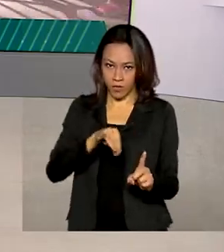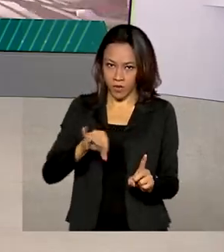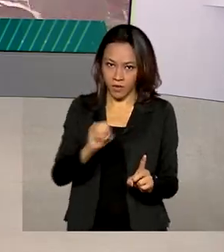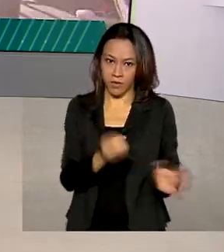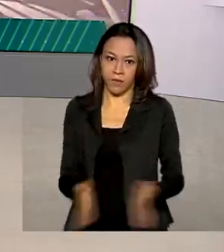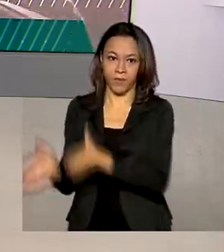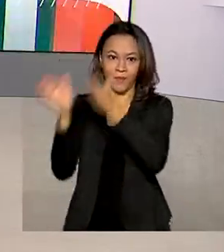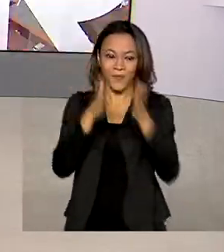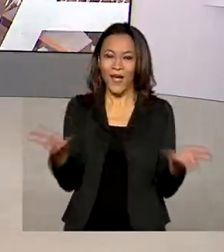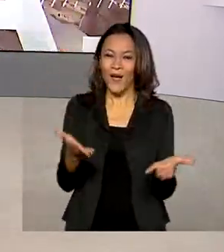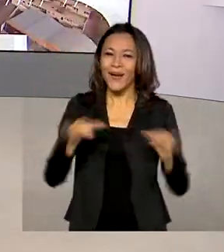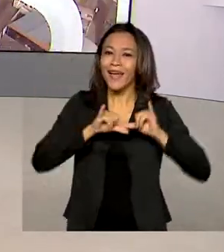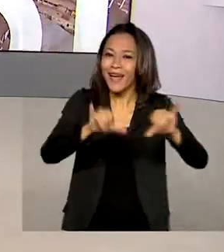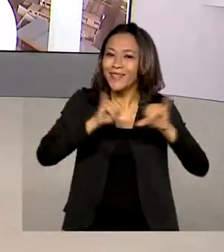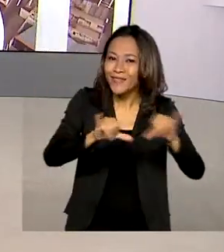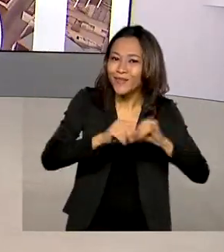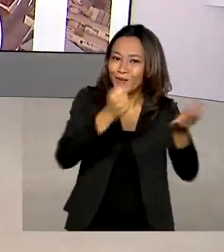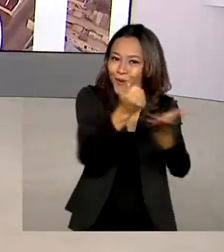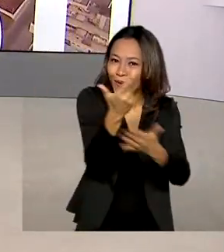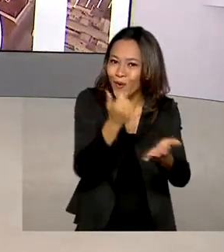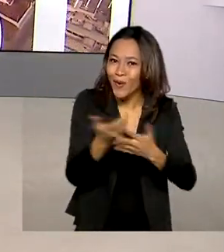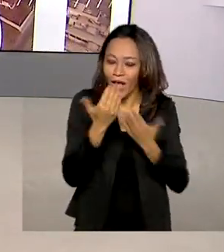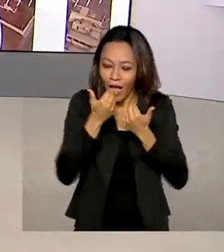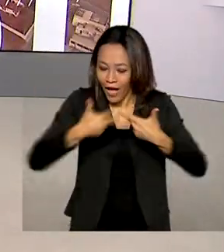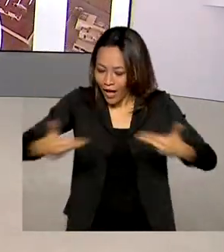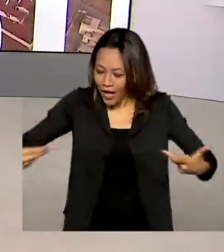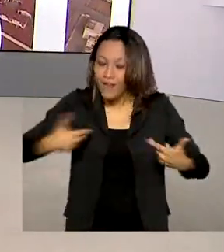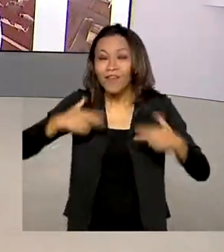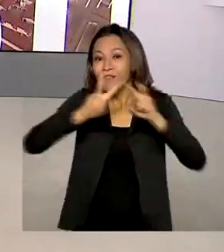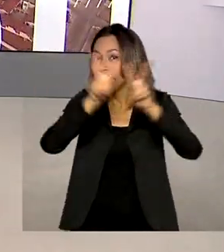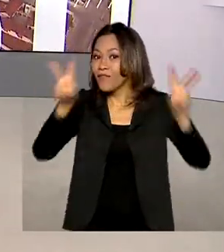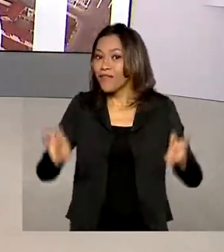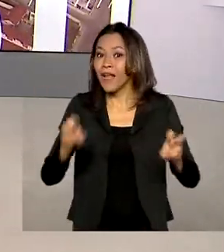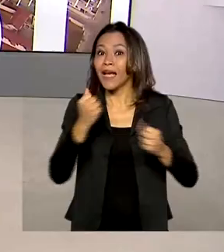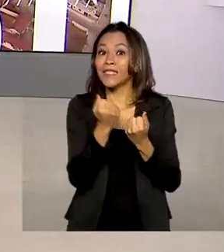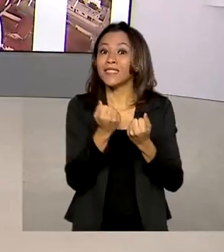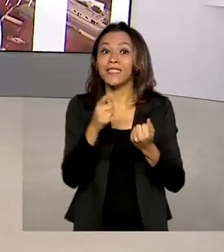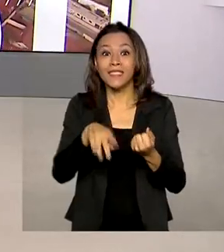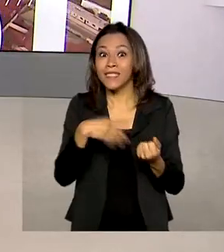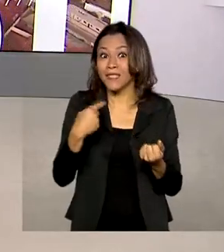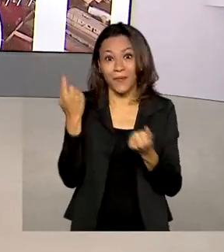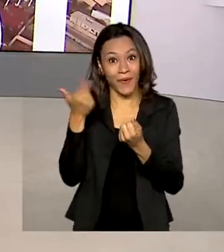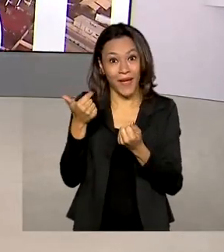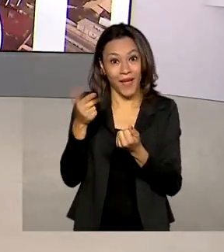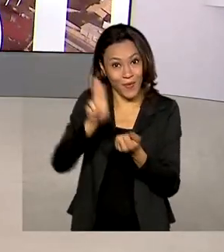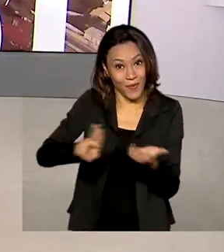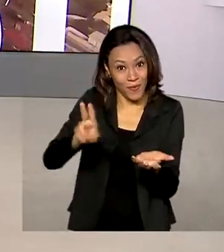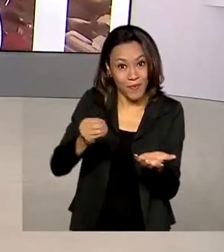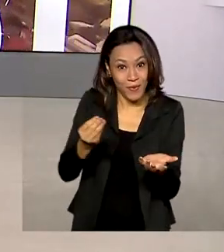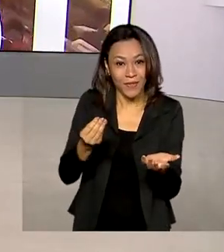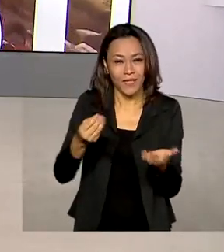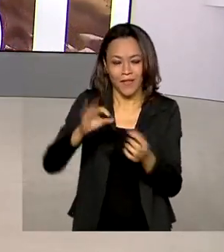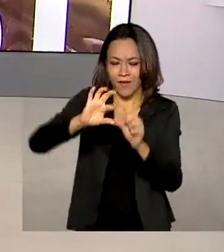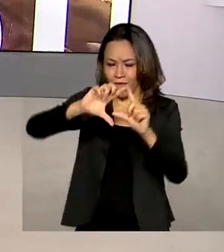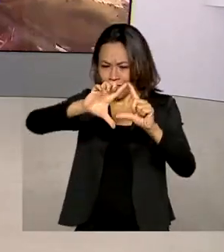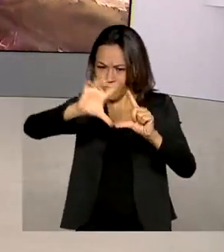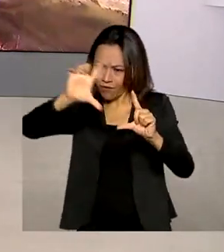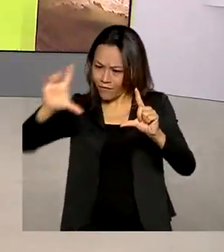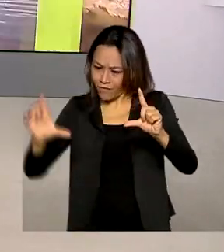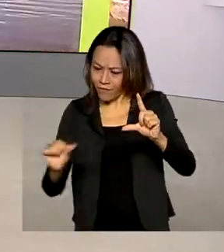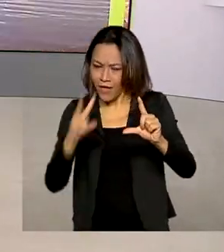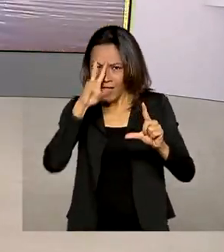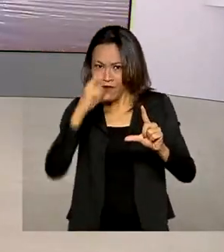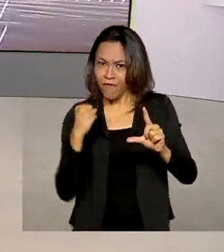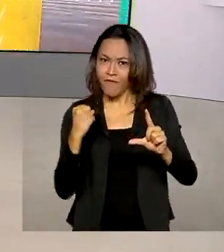No quadro Carrinho de Compras dessa semana, vamos falar das plantas alimentícias não convencionais. As folhas verdes são ricas em